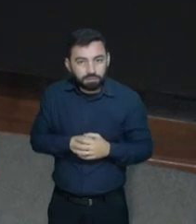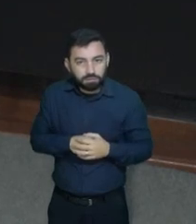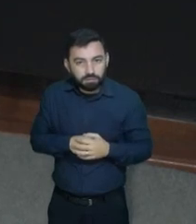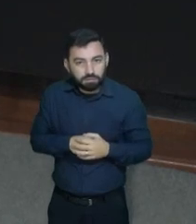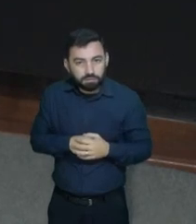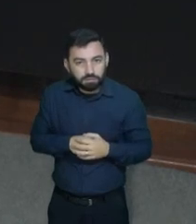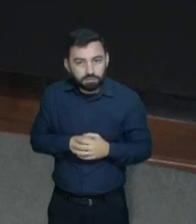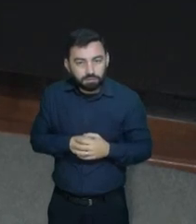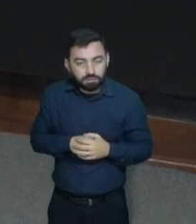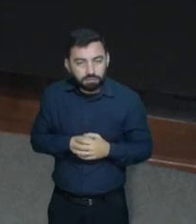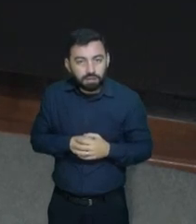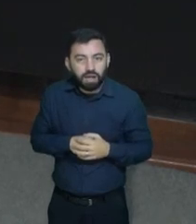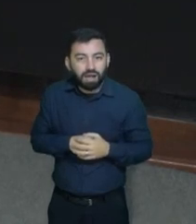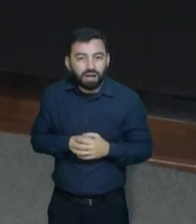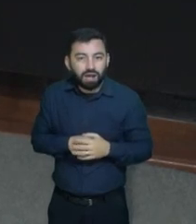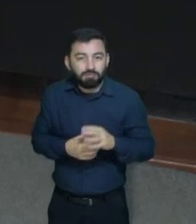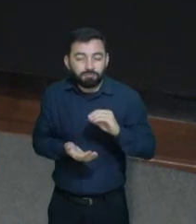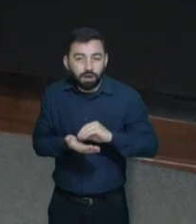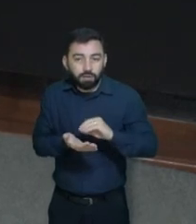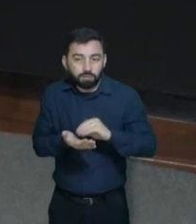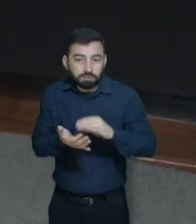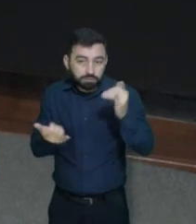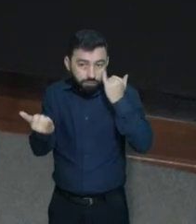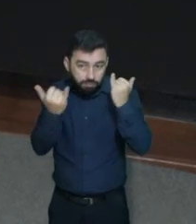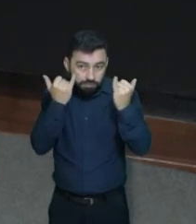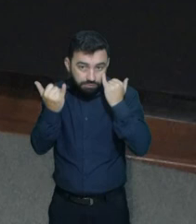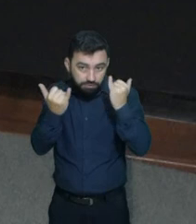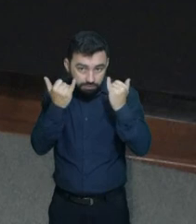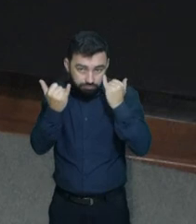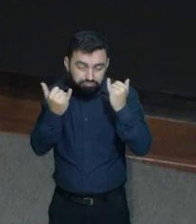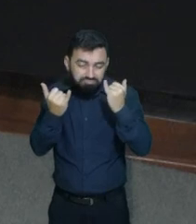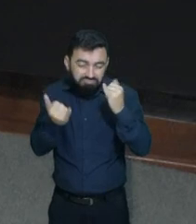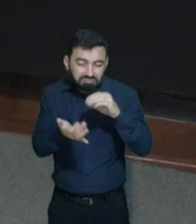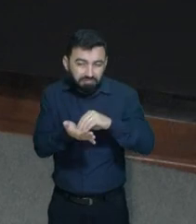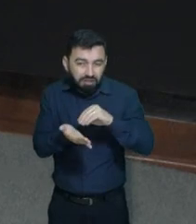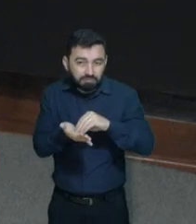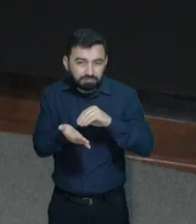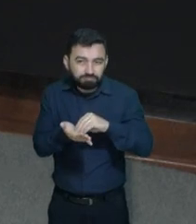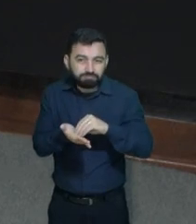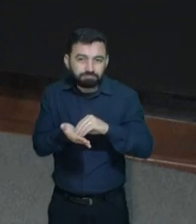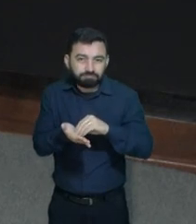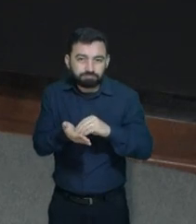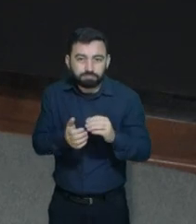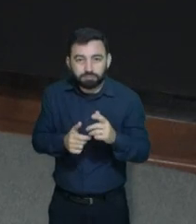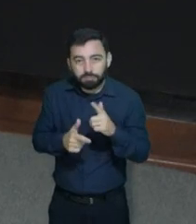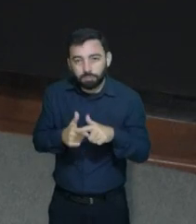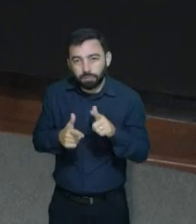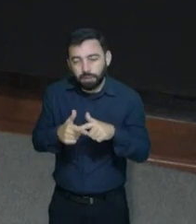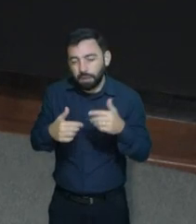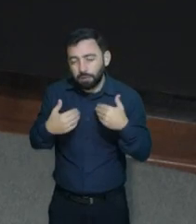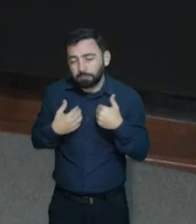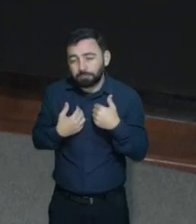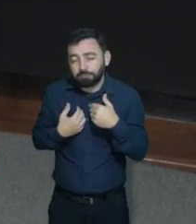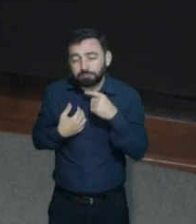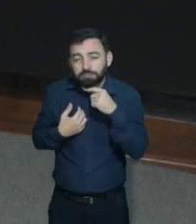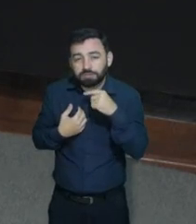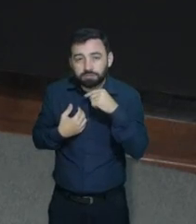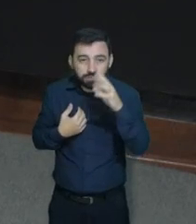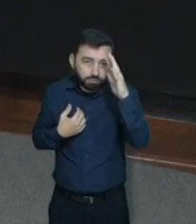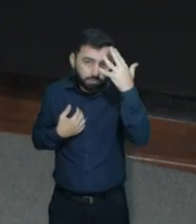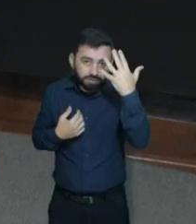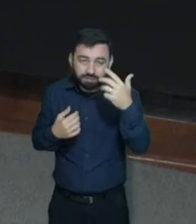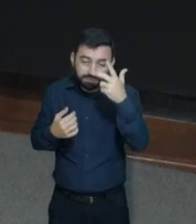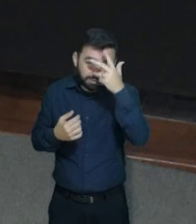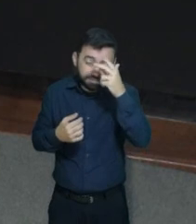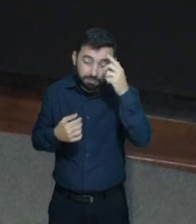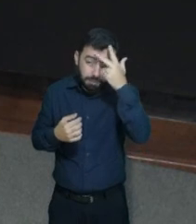E aí a desinformação roda bastante nisso. Então, isso é um problema que eu não tenho como resolver se as